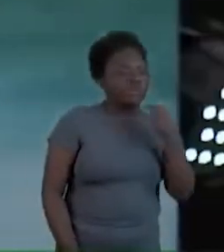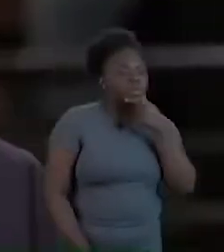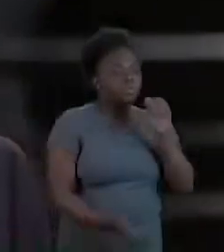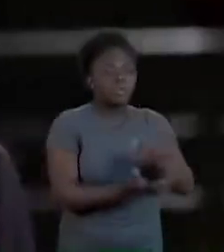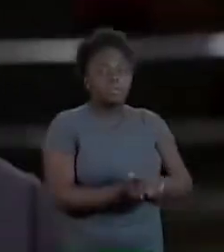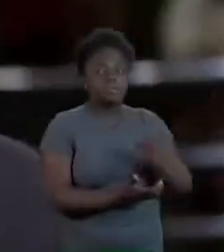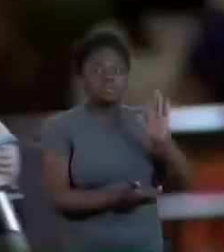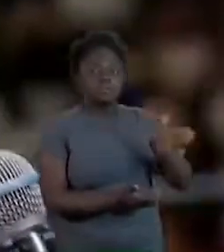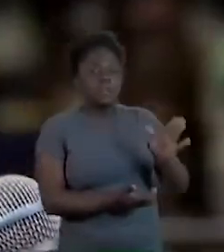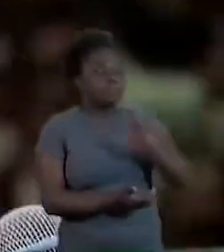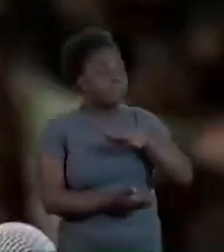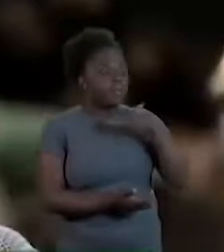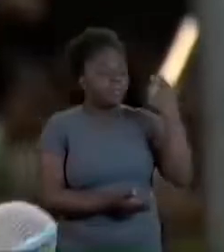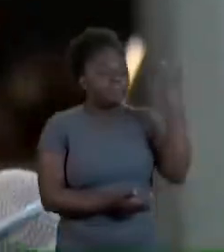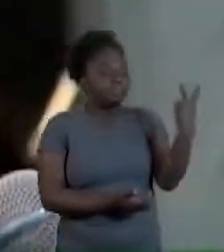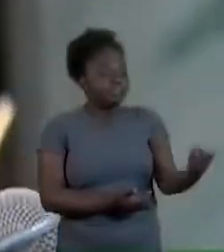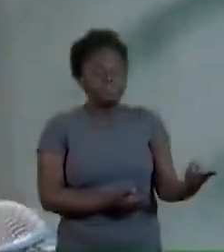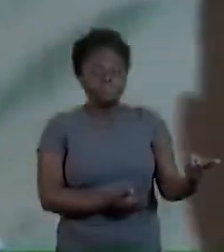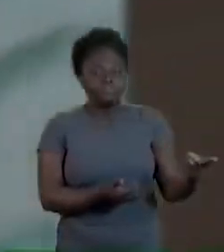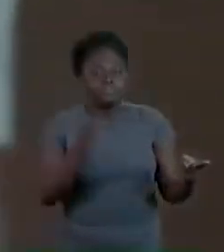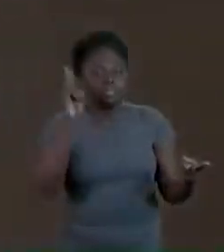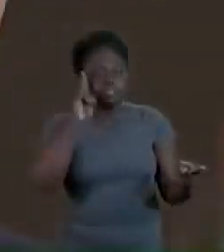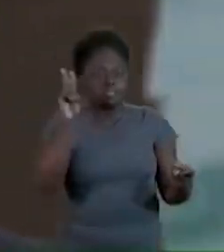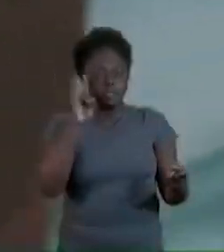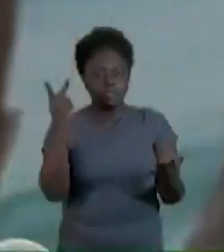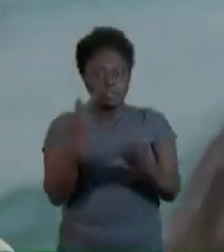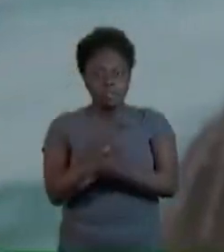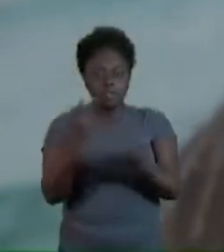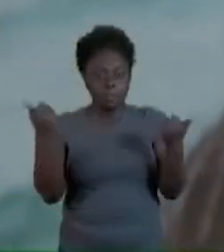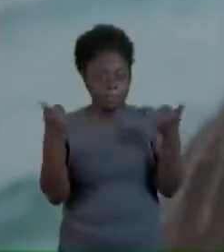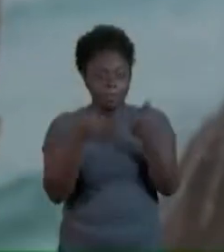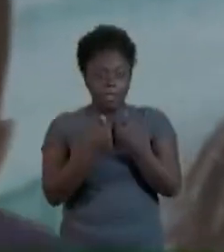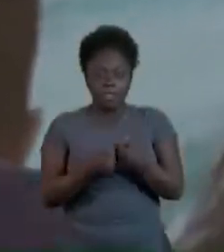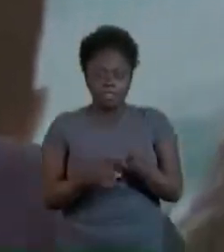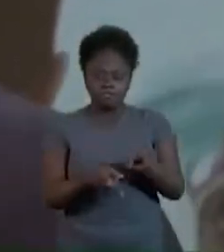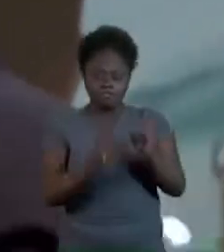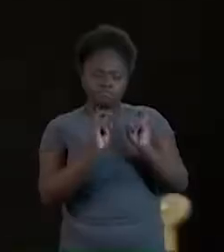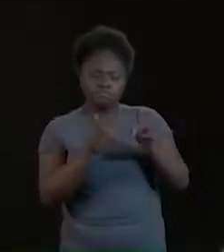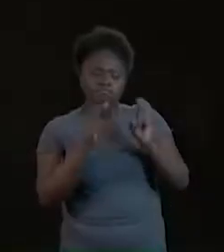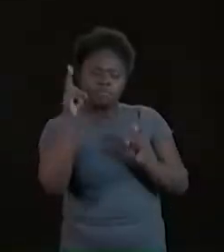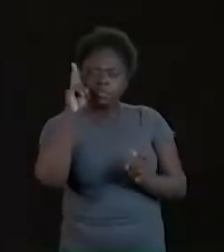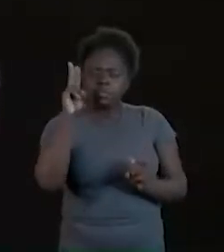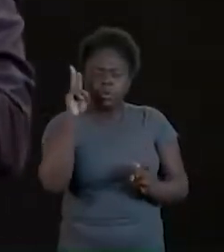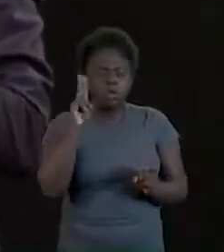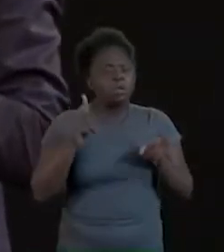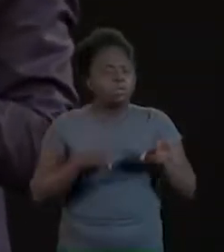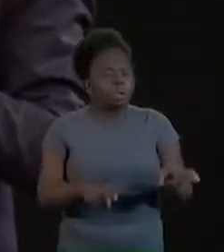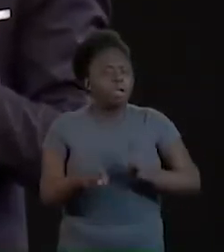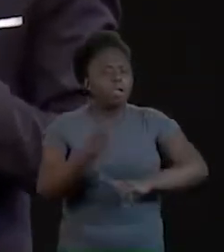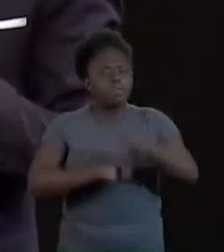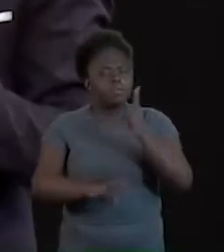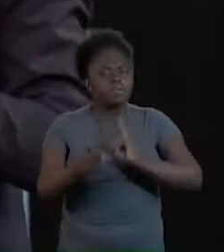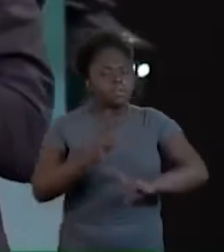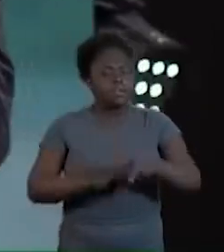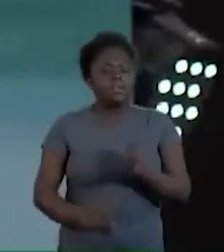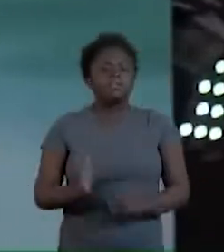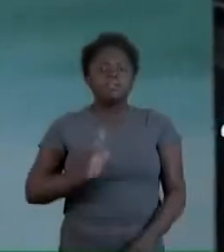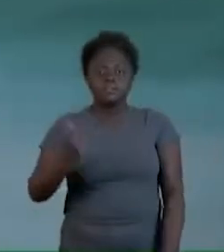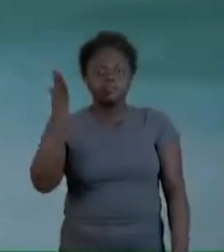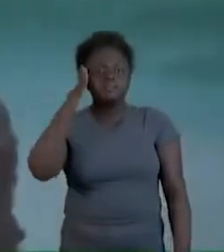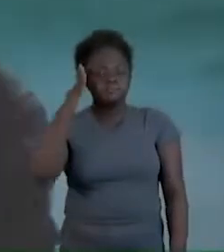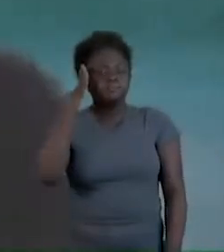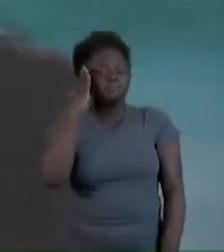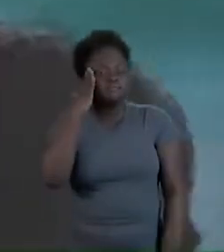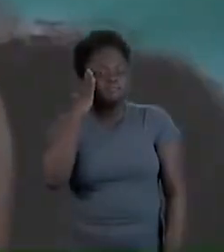já, apodrecido. Histórias assim que acontecem aqui perto. A gente ouve histórias desse jeito toda hora, e a gente sabe